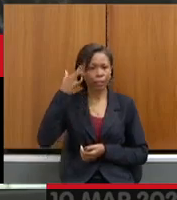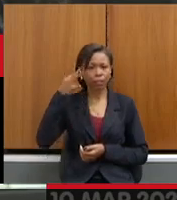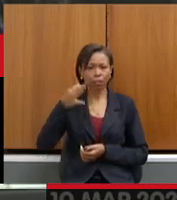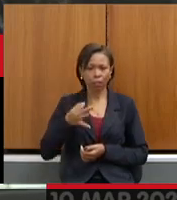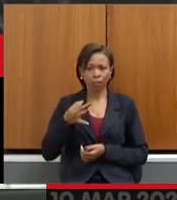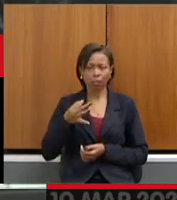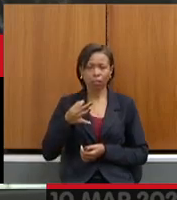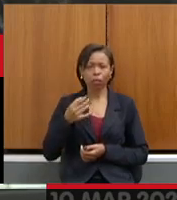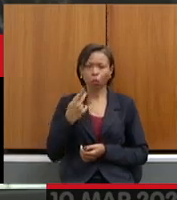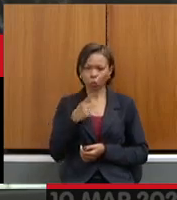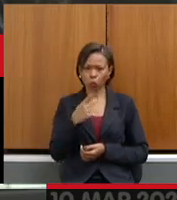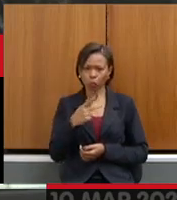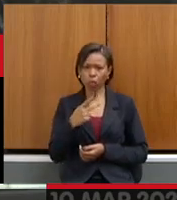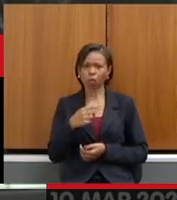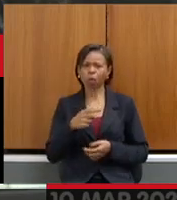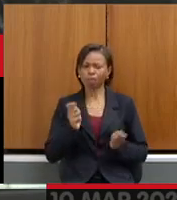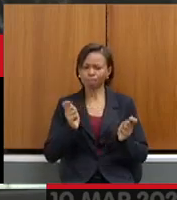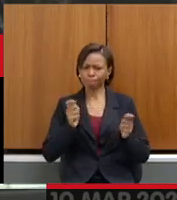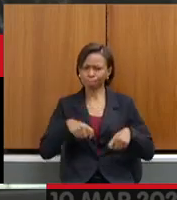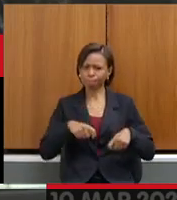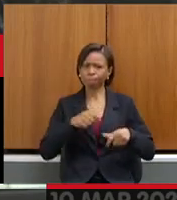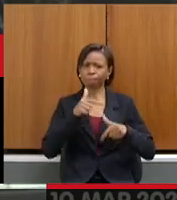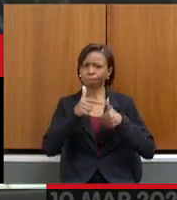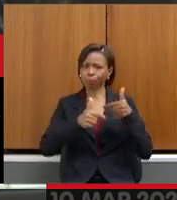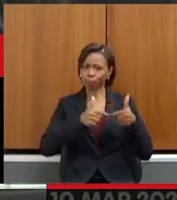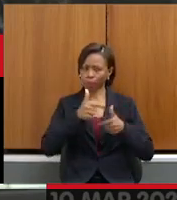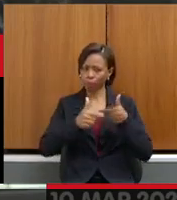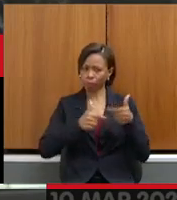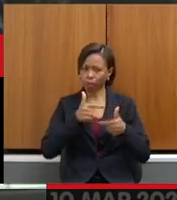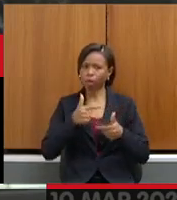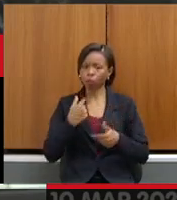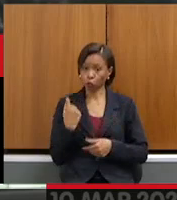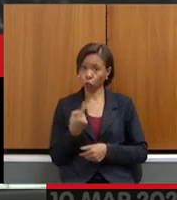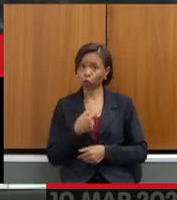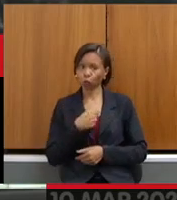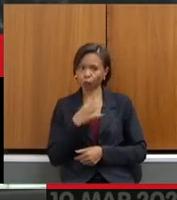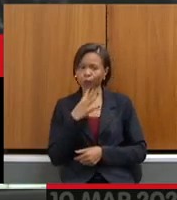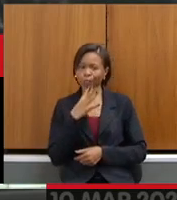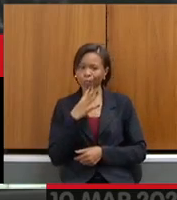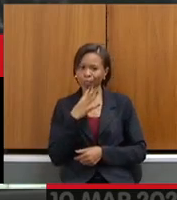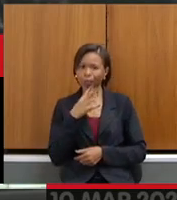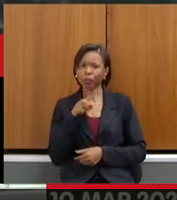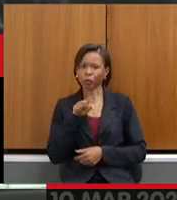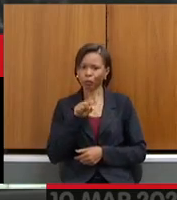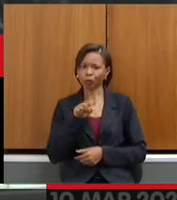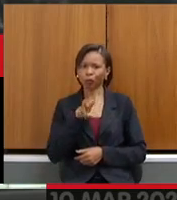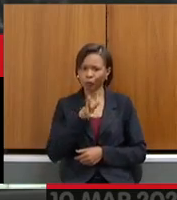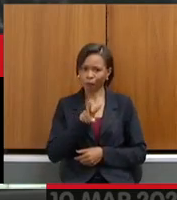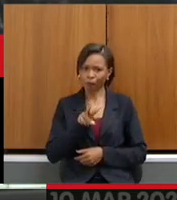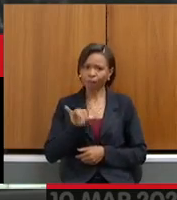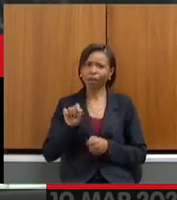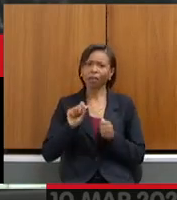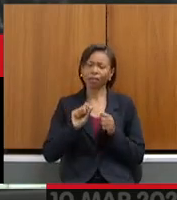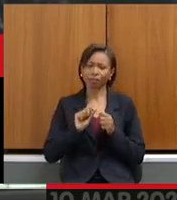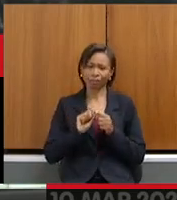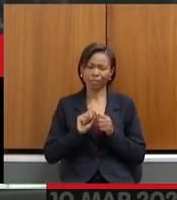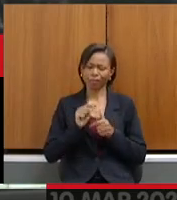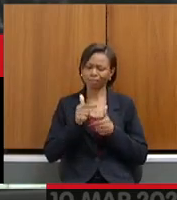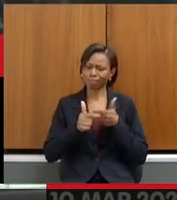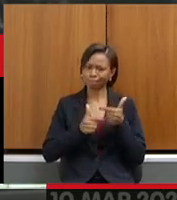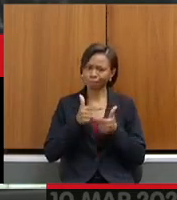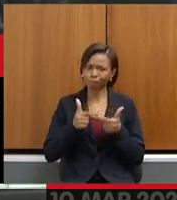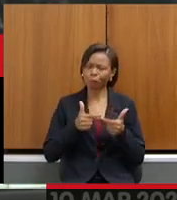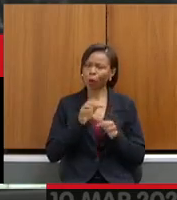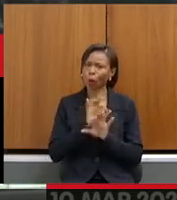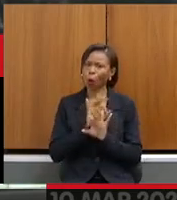competência e do trabalho de vossa excelência que nós conhecemos se o fará um grande serviço por